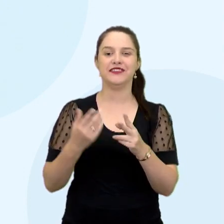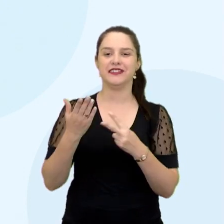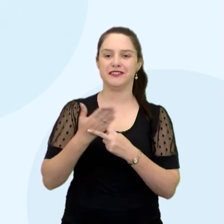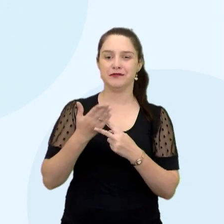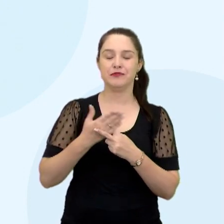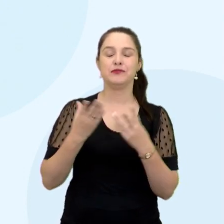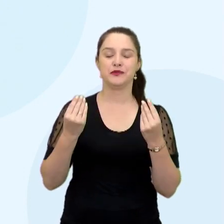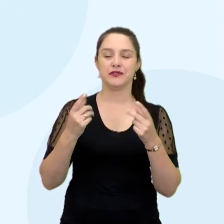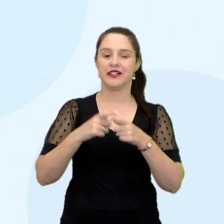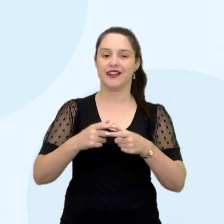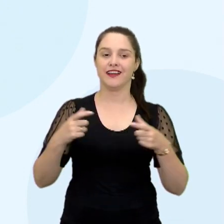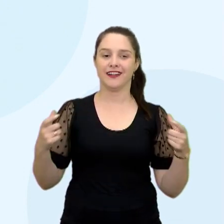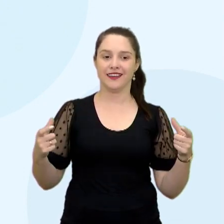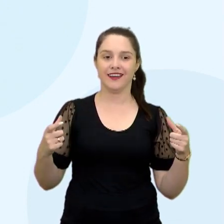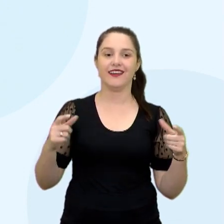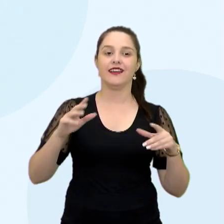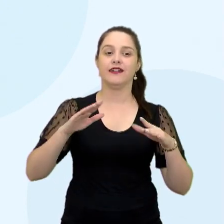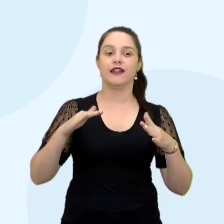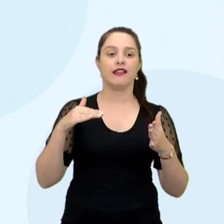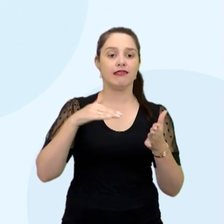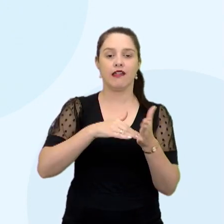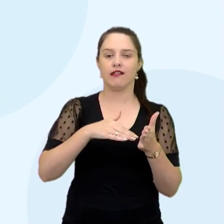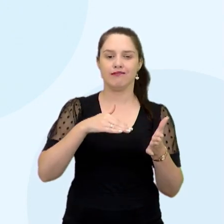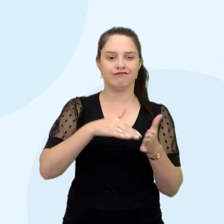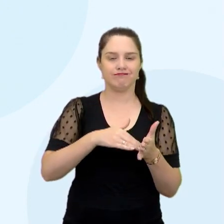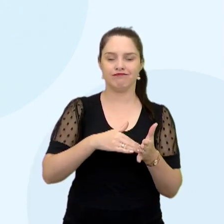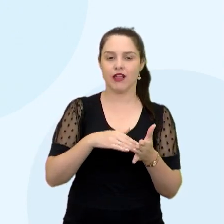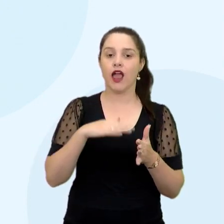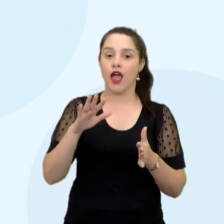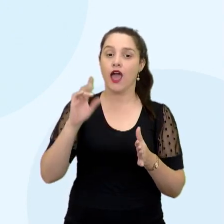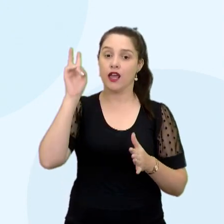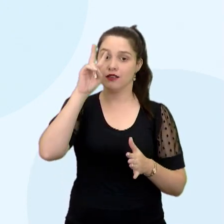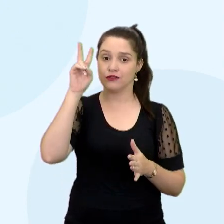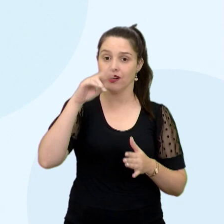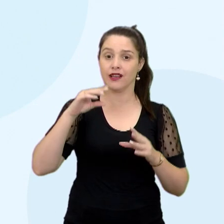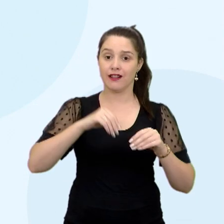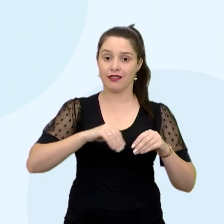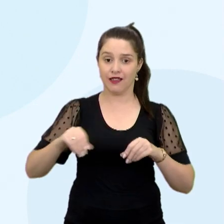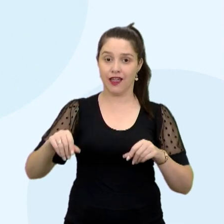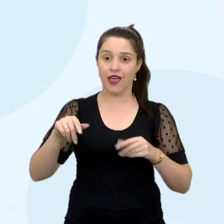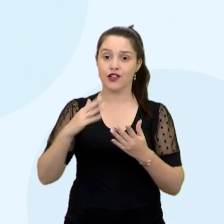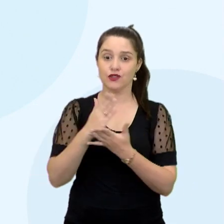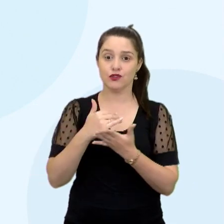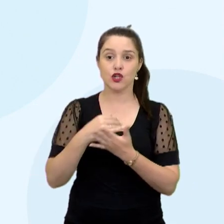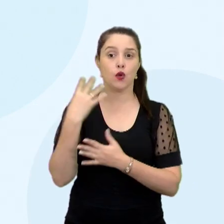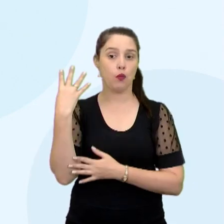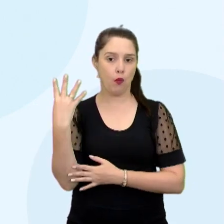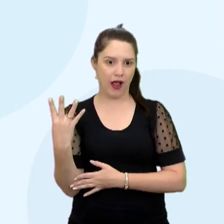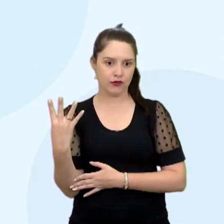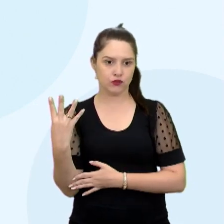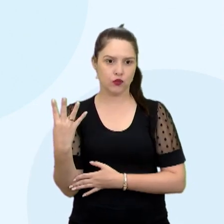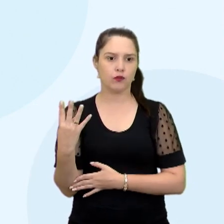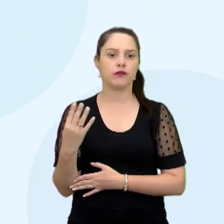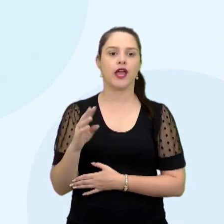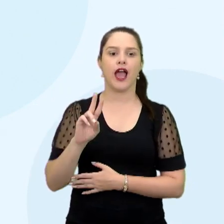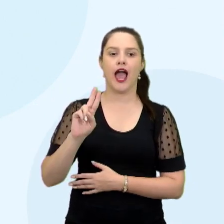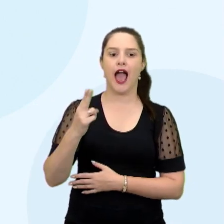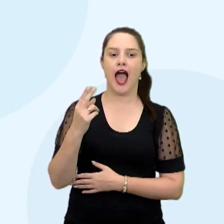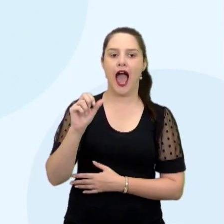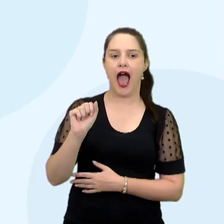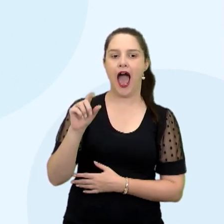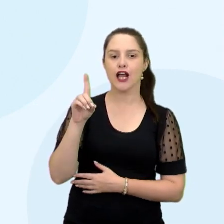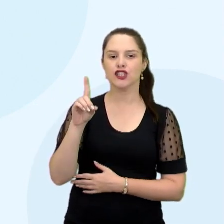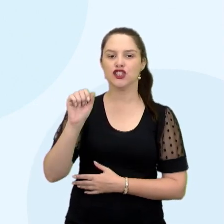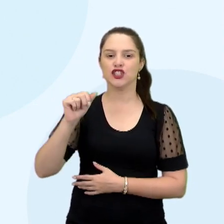muito grande, indeterminado. A história da Terra está dividida em 4 éons: o adiano, o arqueano,